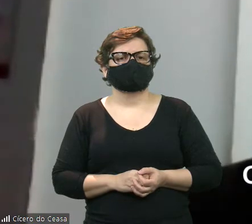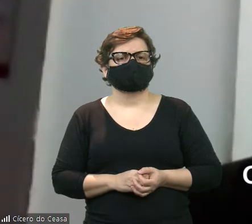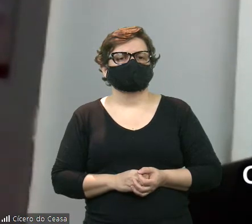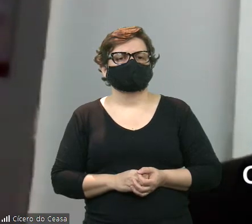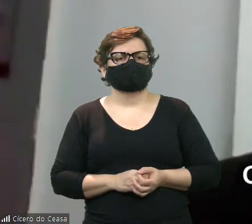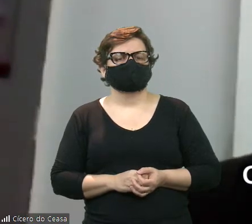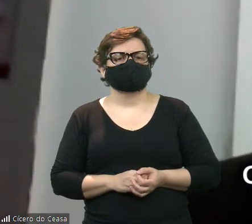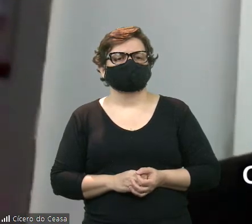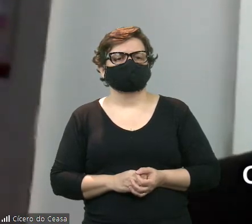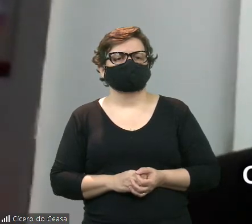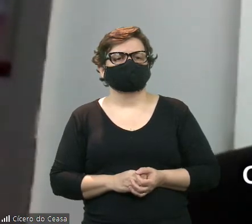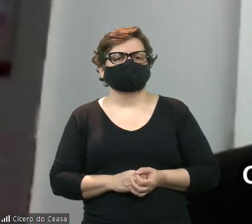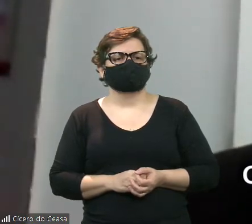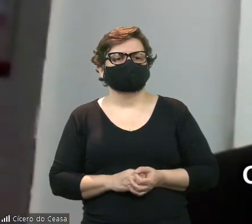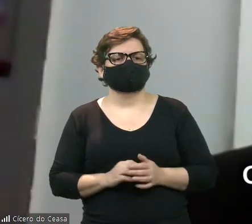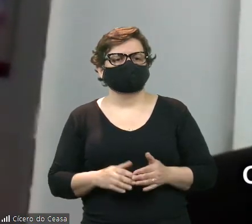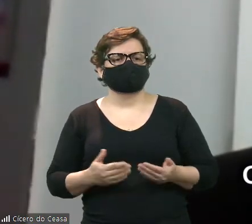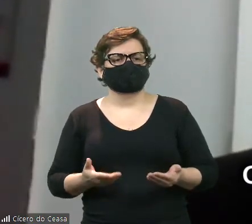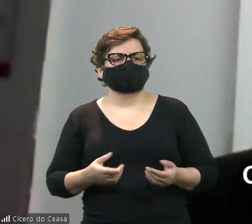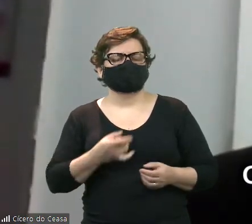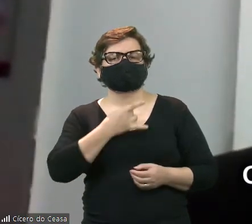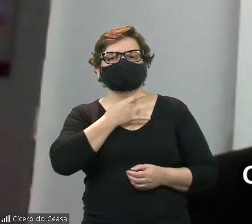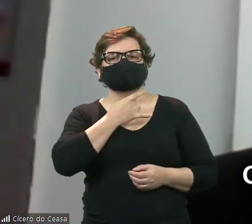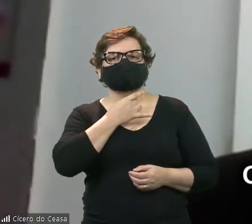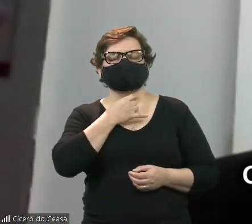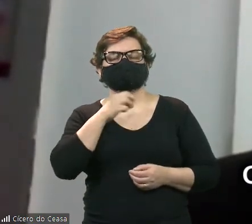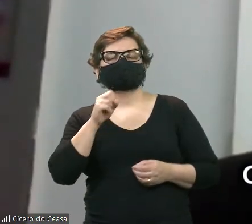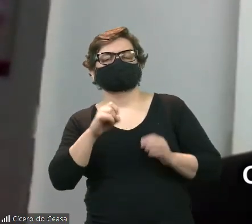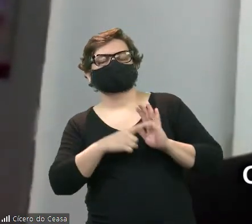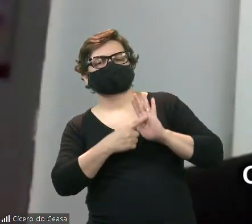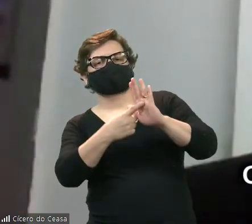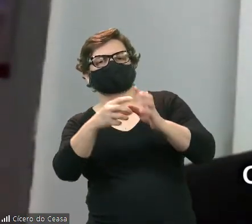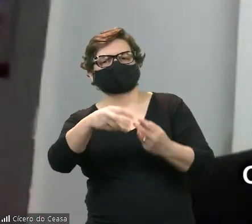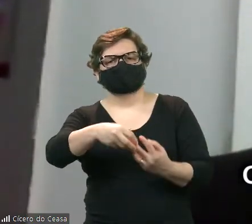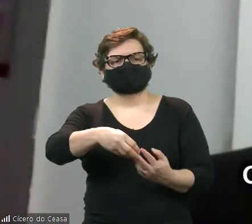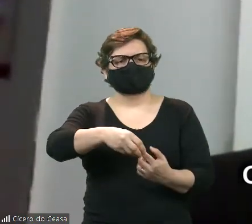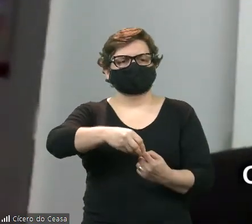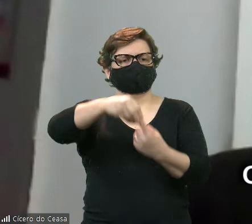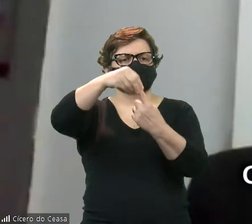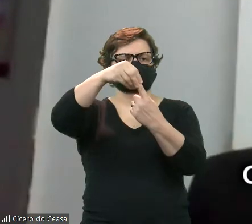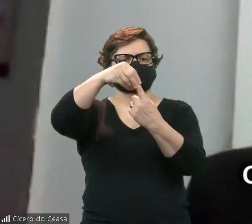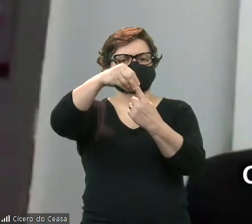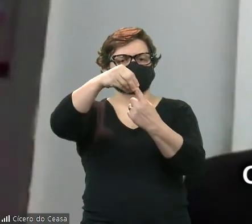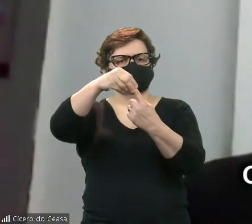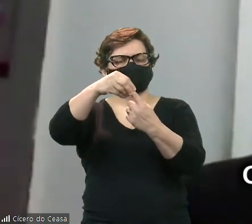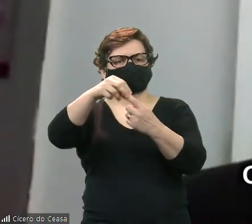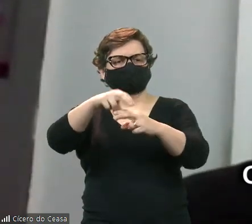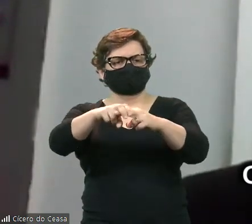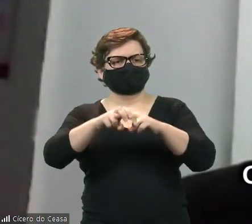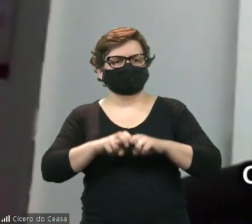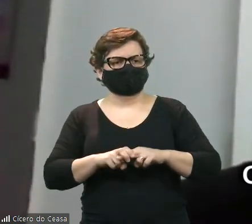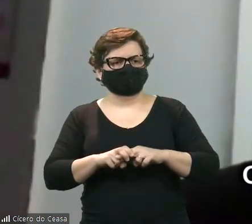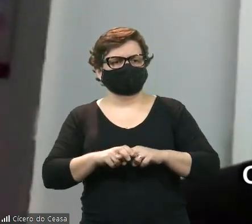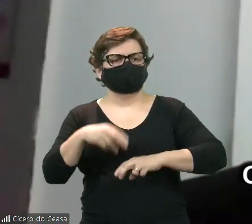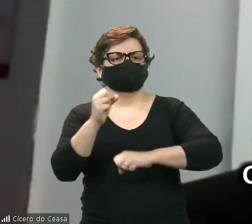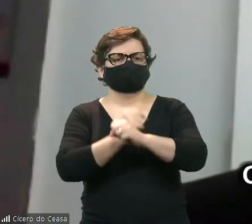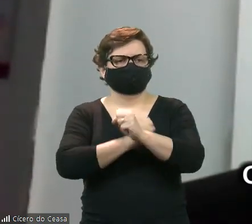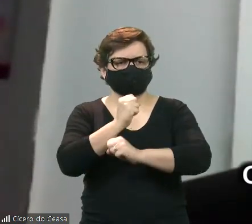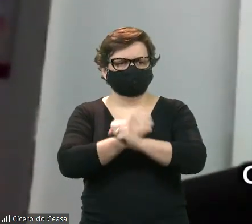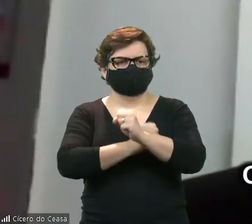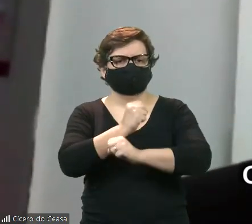de região, Marília se destaca pelo potencial no ramo